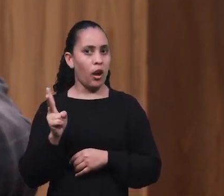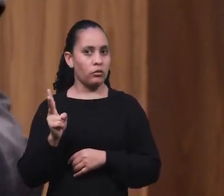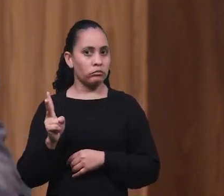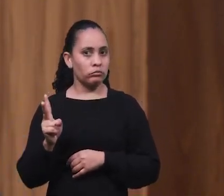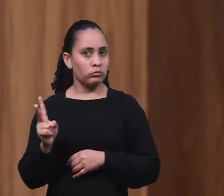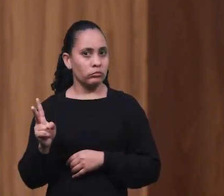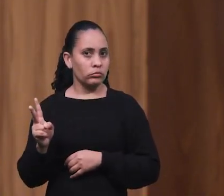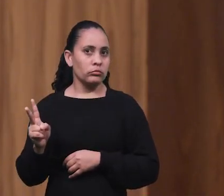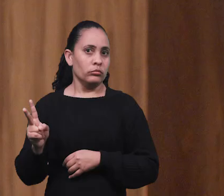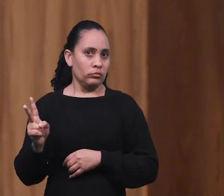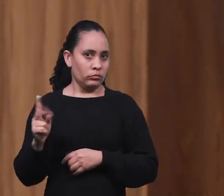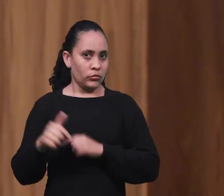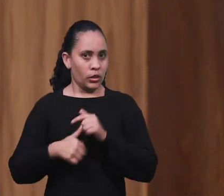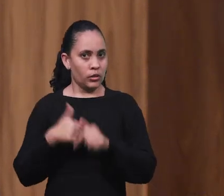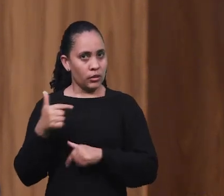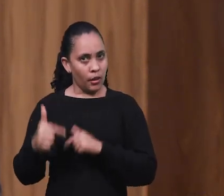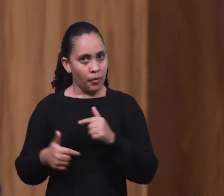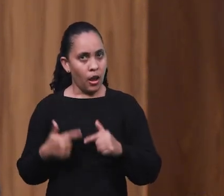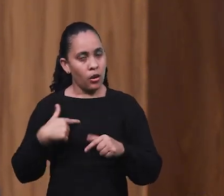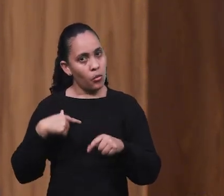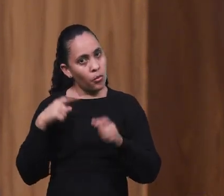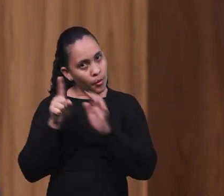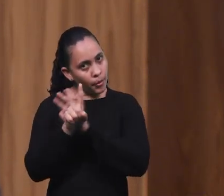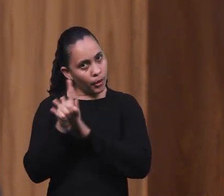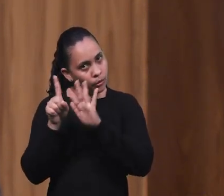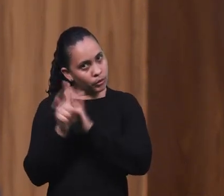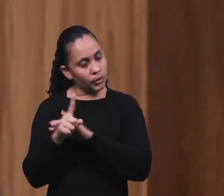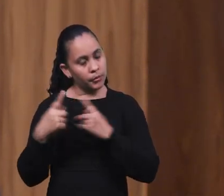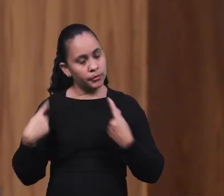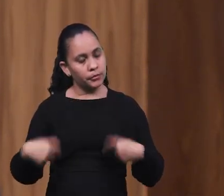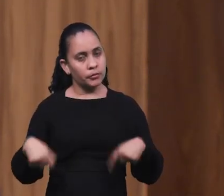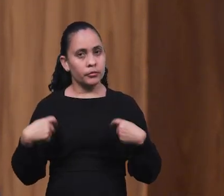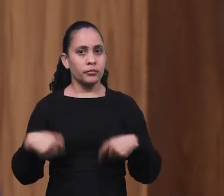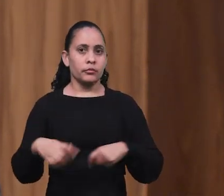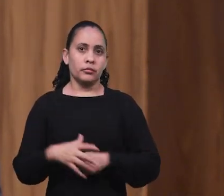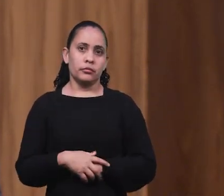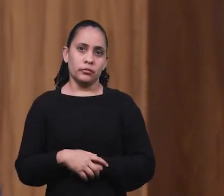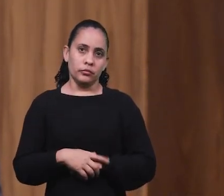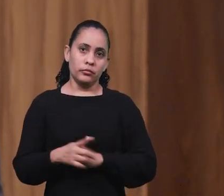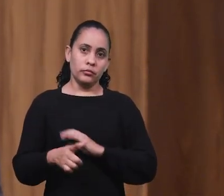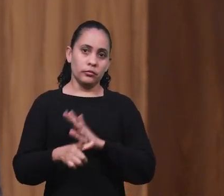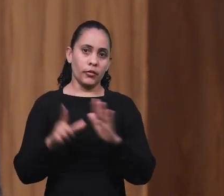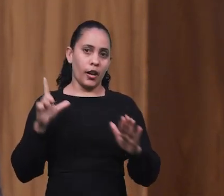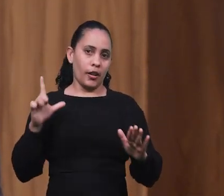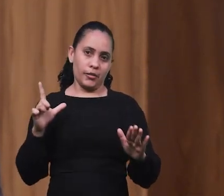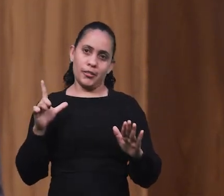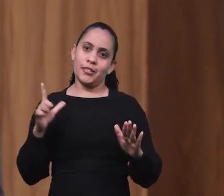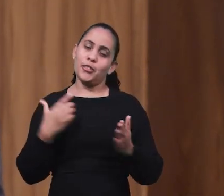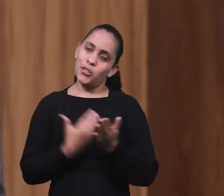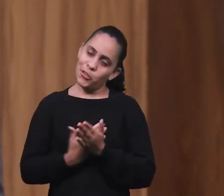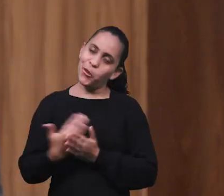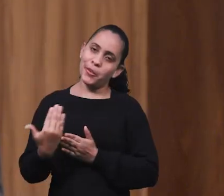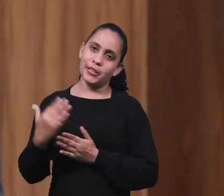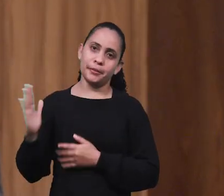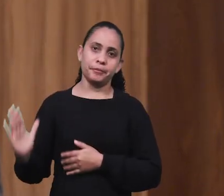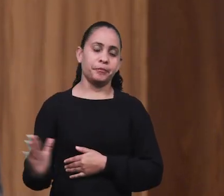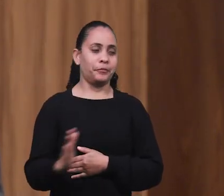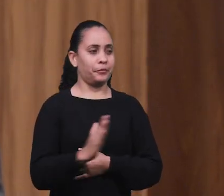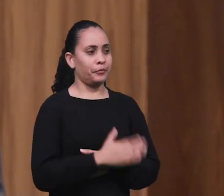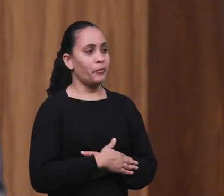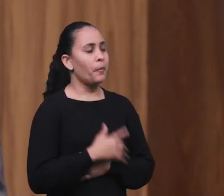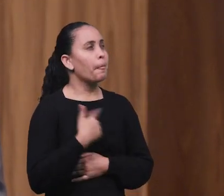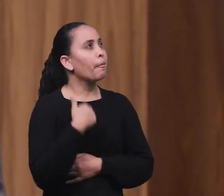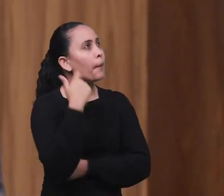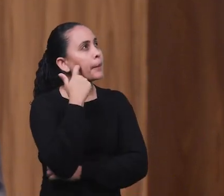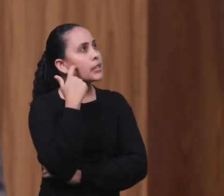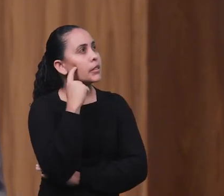conseguir dar longevidade no seu negócio? Então essa é uma pergunta que você precisa fazer, inclusive, antes de abrir um negócio. Pedro, tem